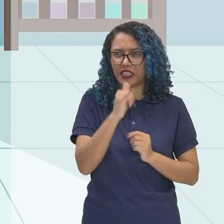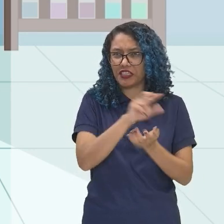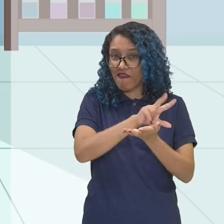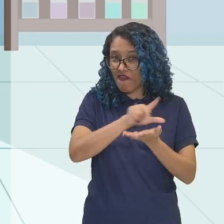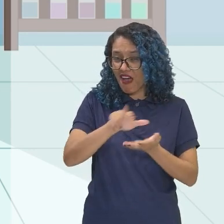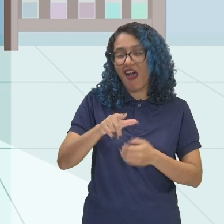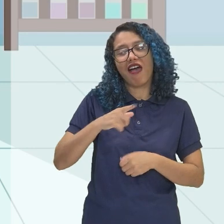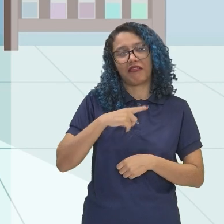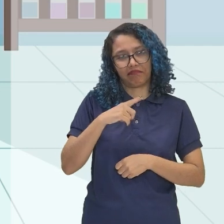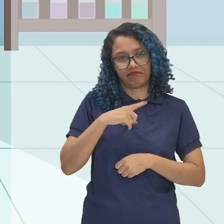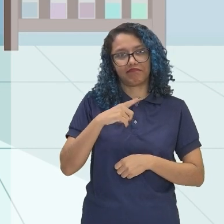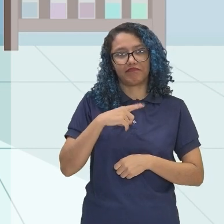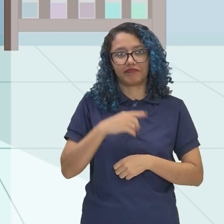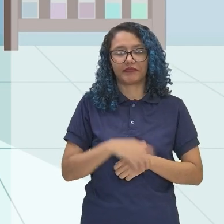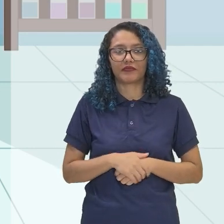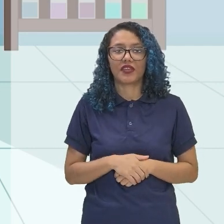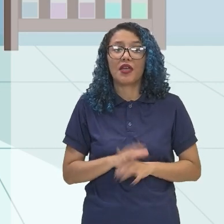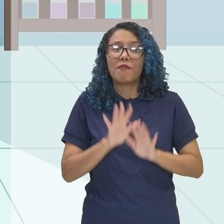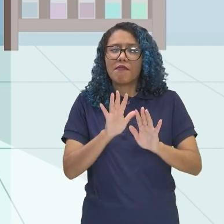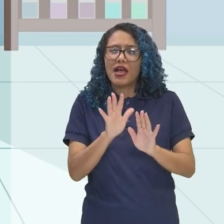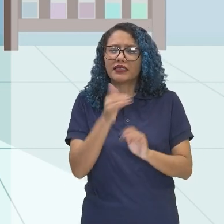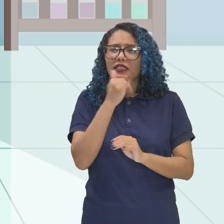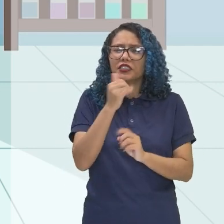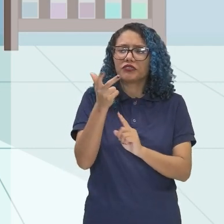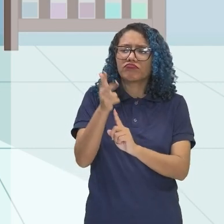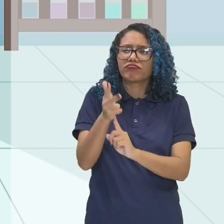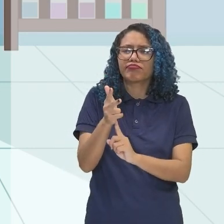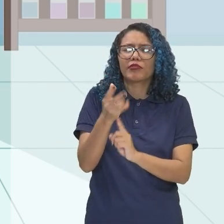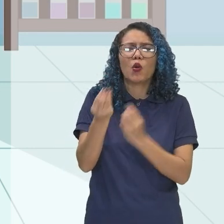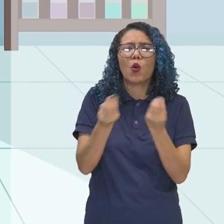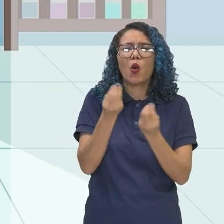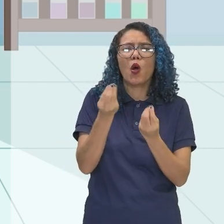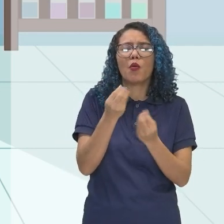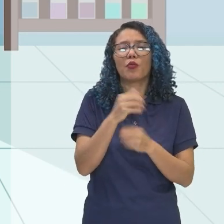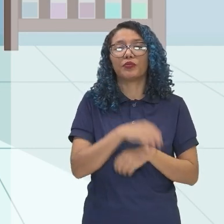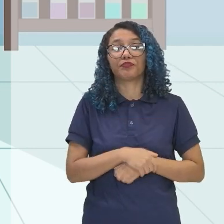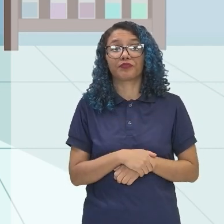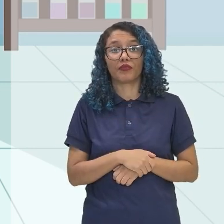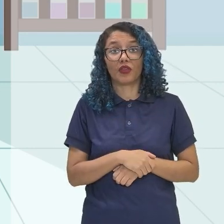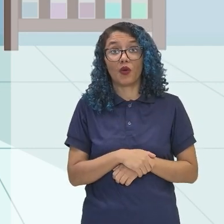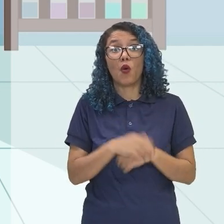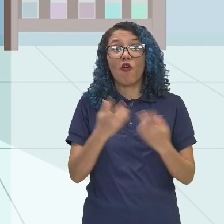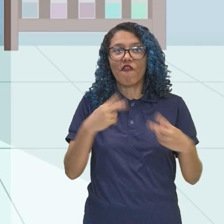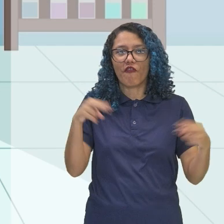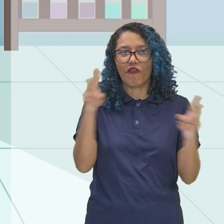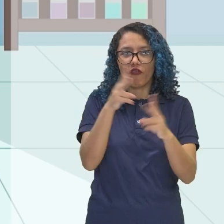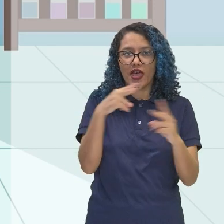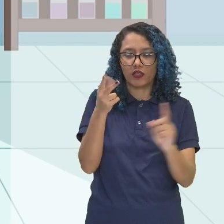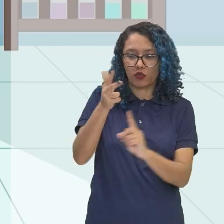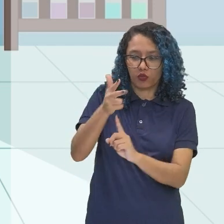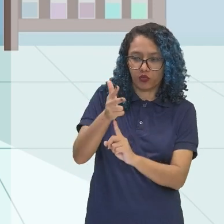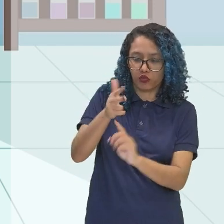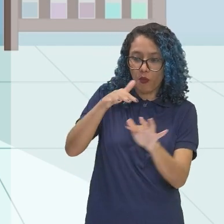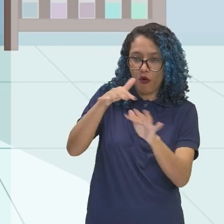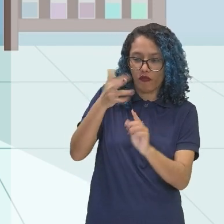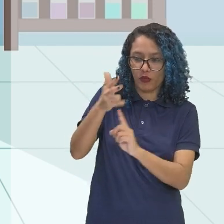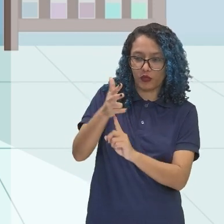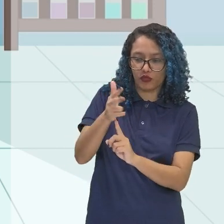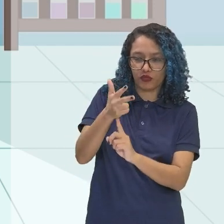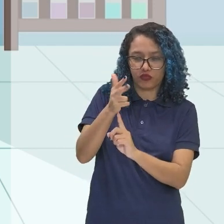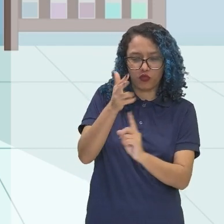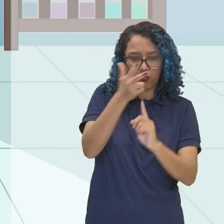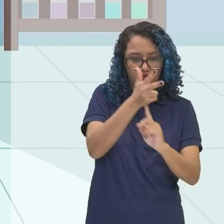energia. Já na energia eólica, o vento movimenta hélices gigantes